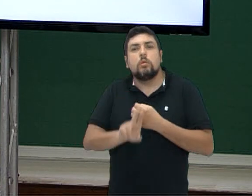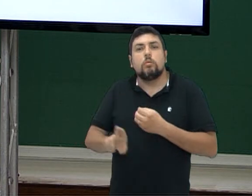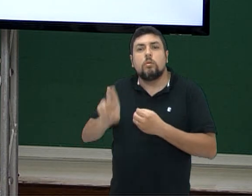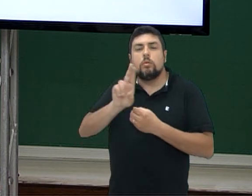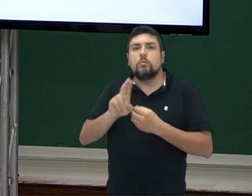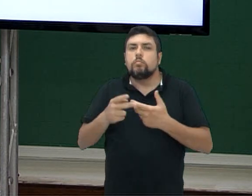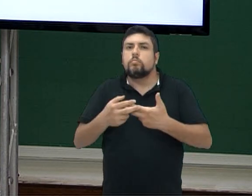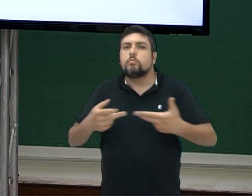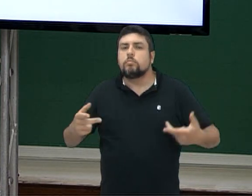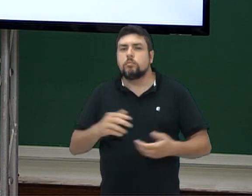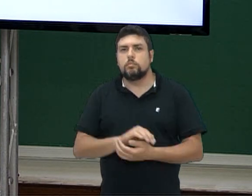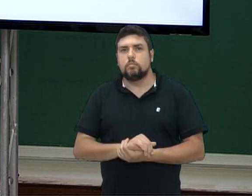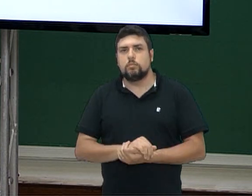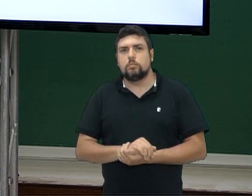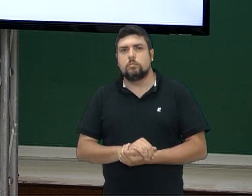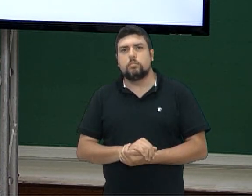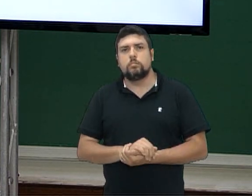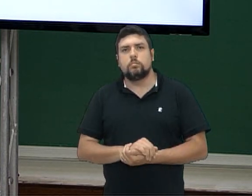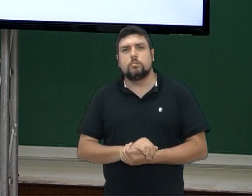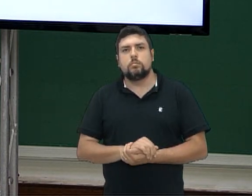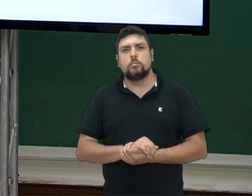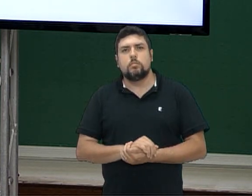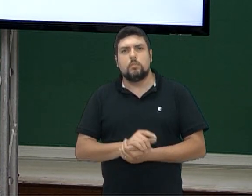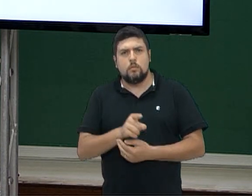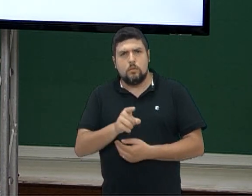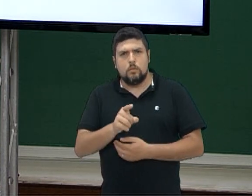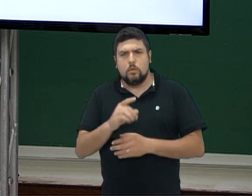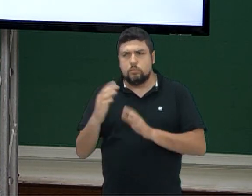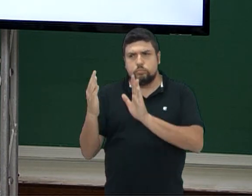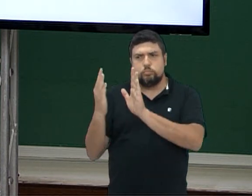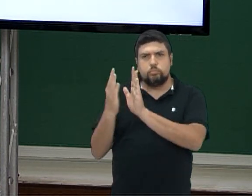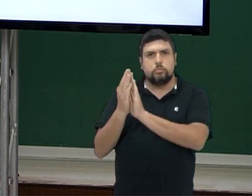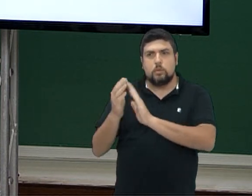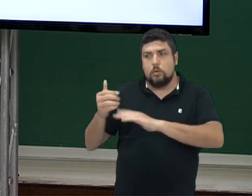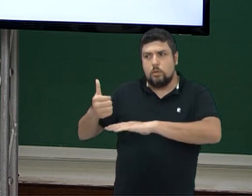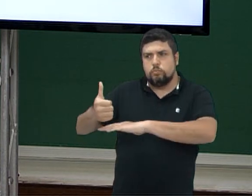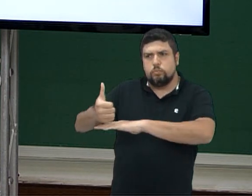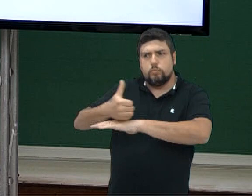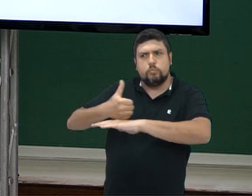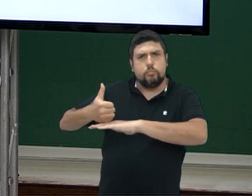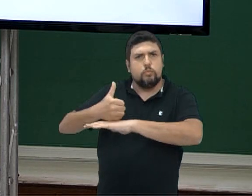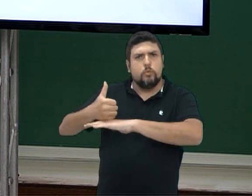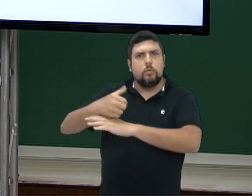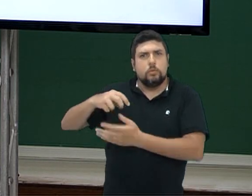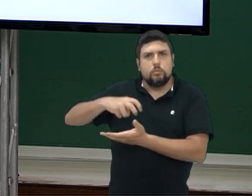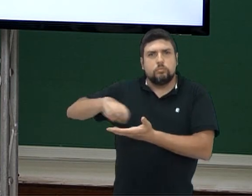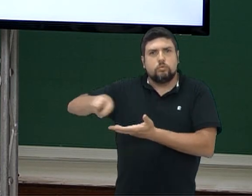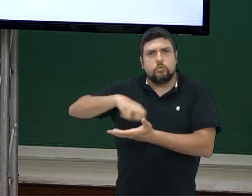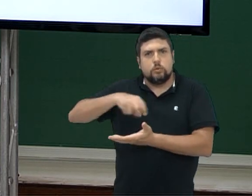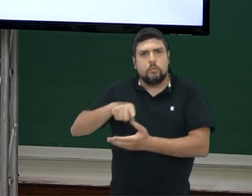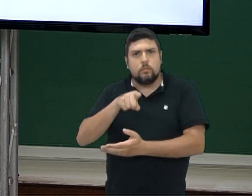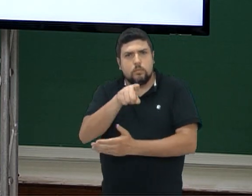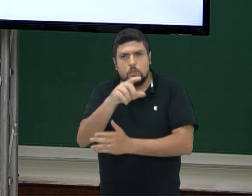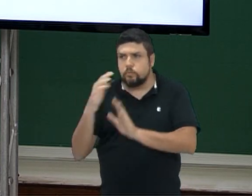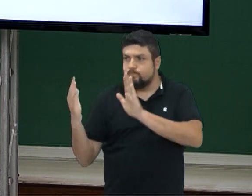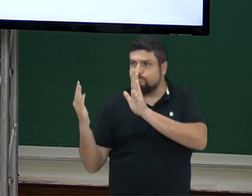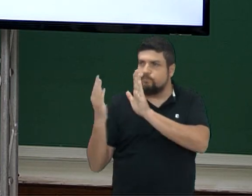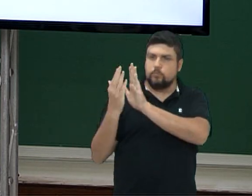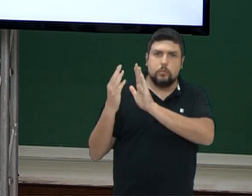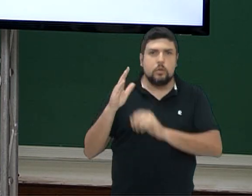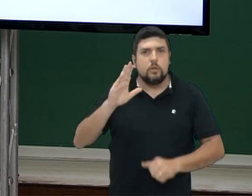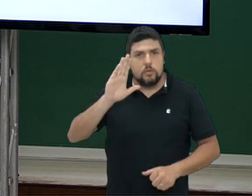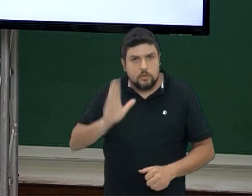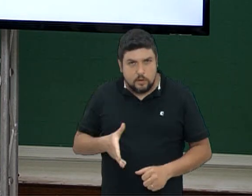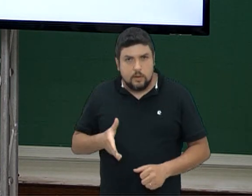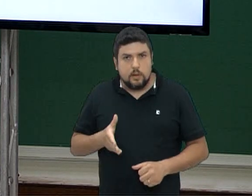maneira segura? E por fim, conhece algum atleta profissional de skate, algum skatista? Né? Você conhece algum?